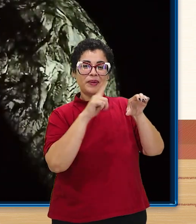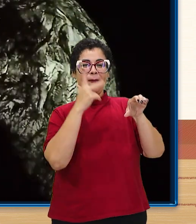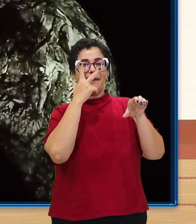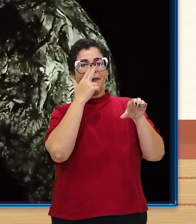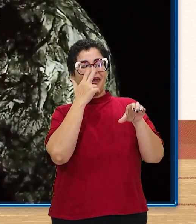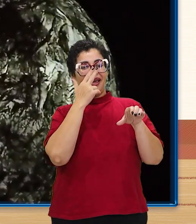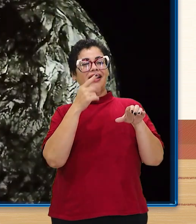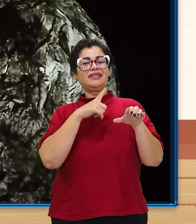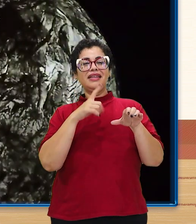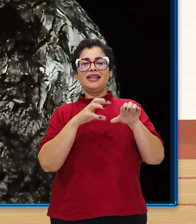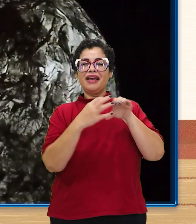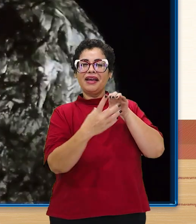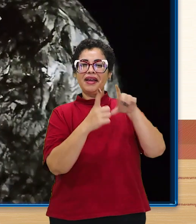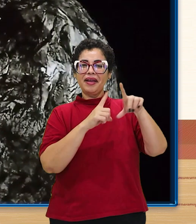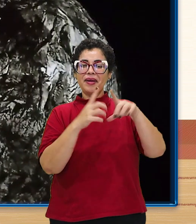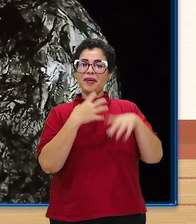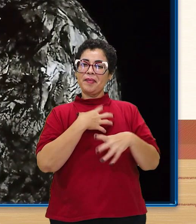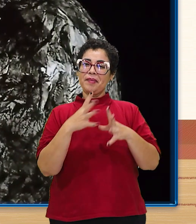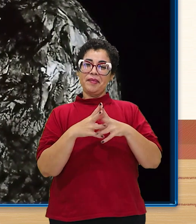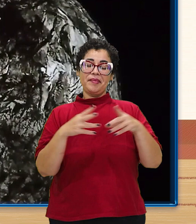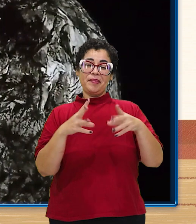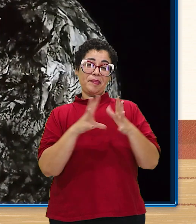parece estar em outros formatos.